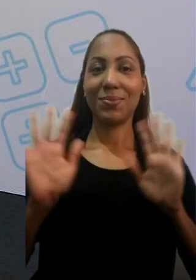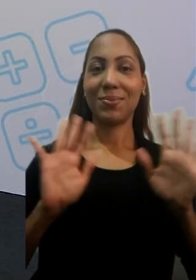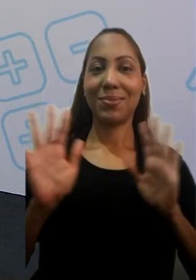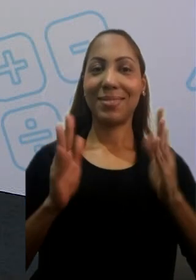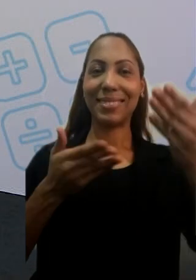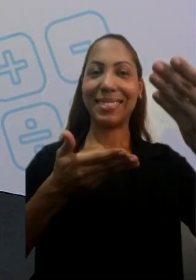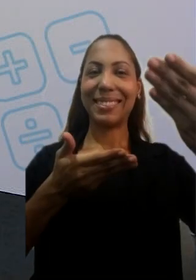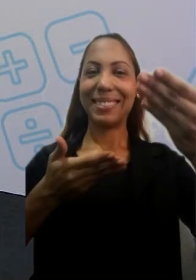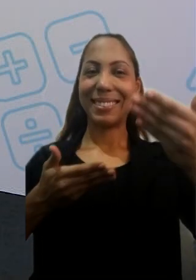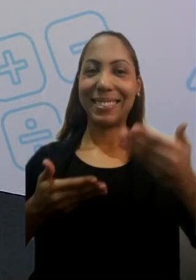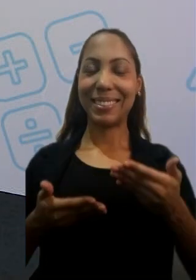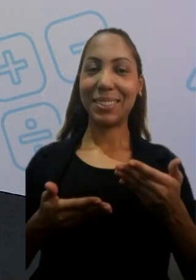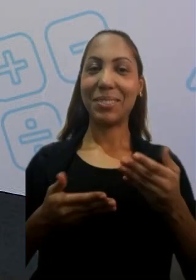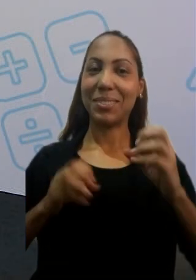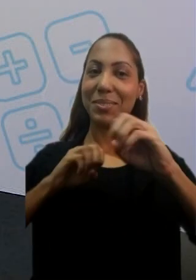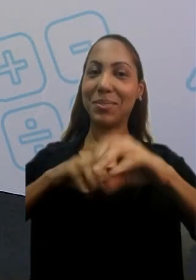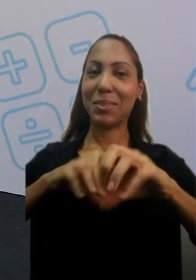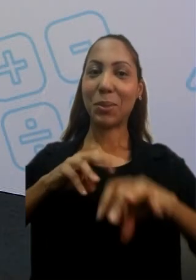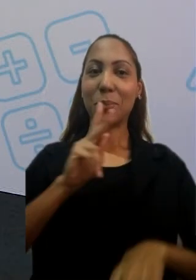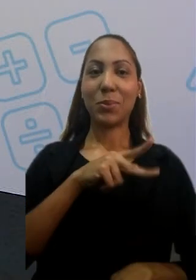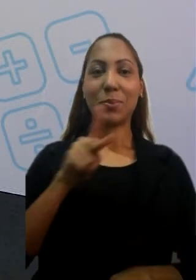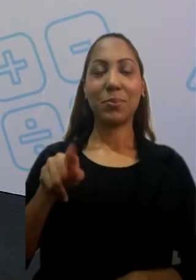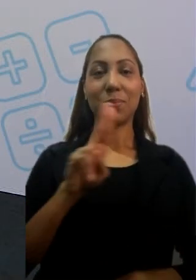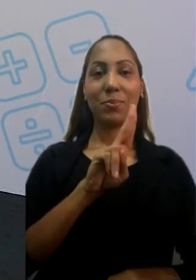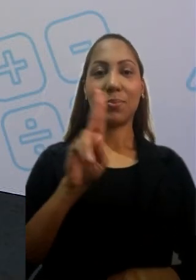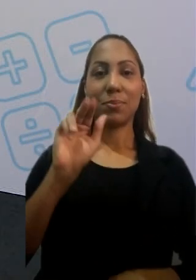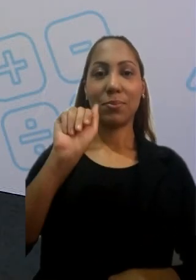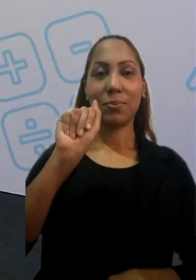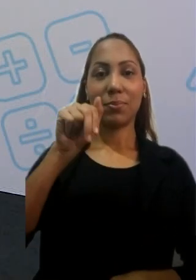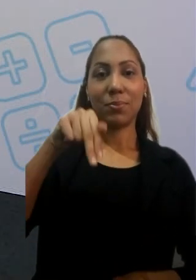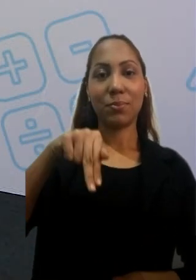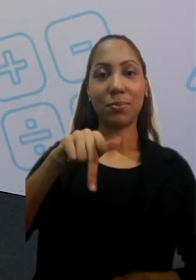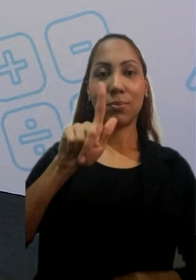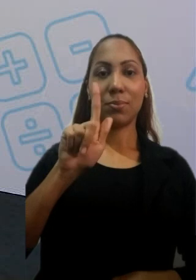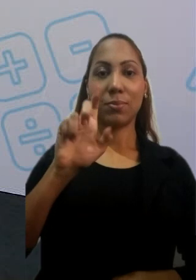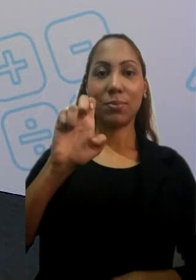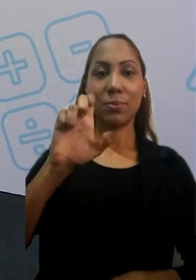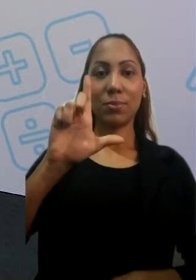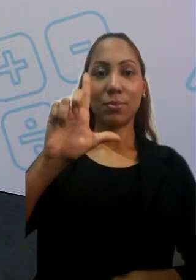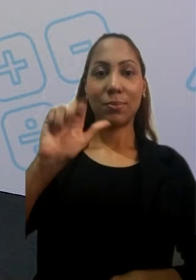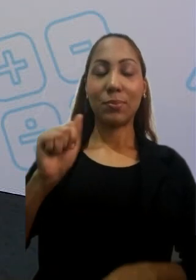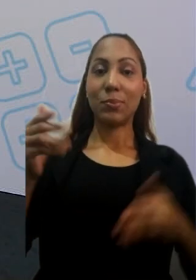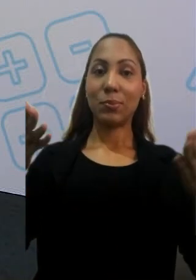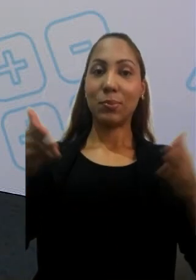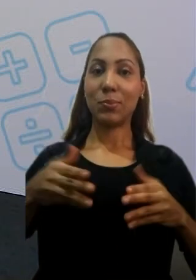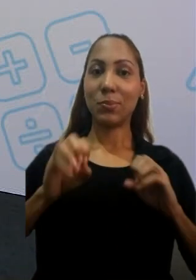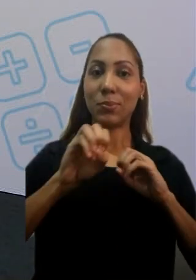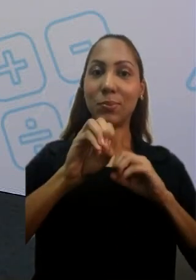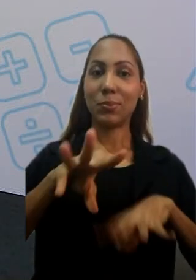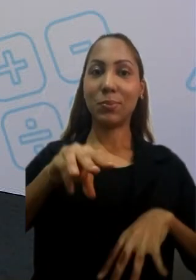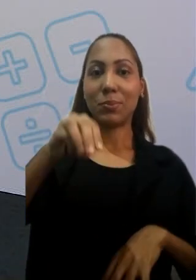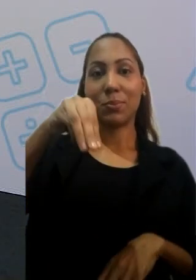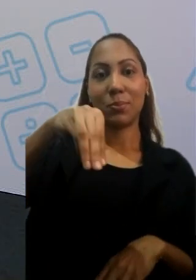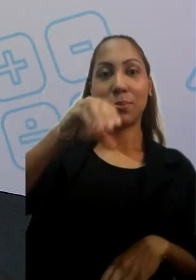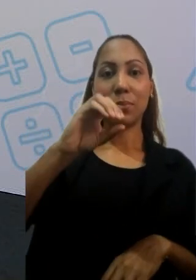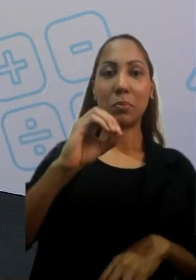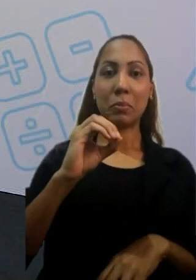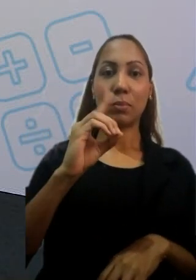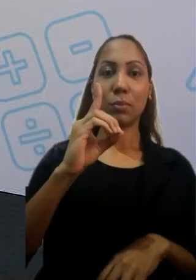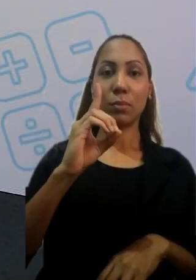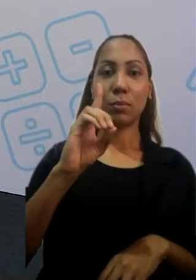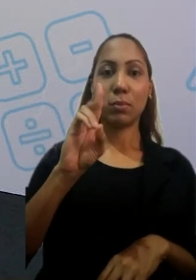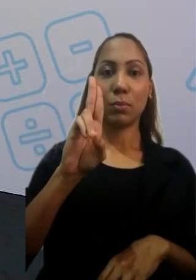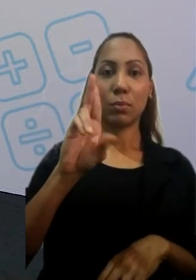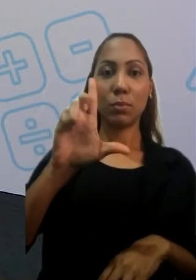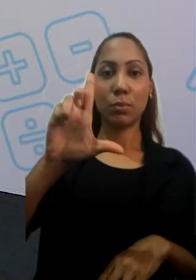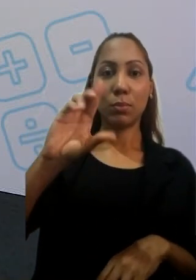pessoal, seja bem-vindo à nossa aula. Eu sou a professora Ângela e a aula de hoje vai para o módulo 3 da Educação de